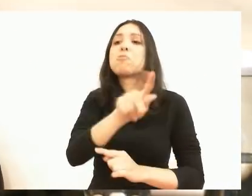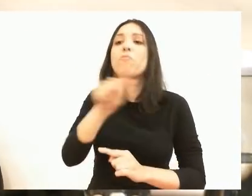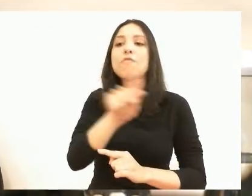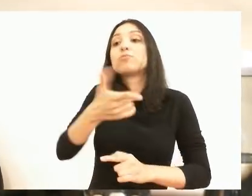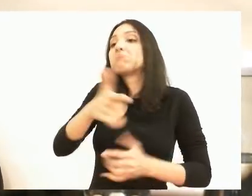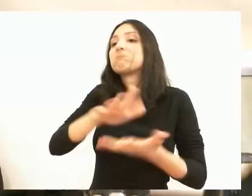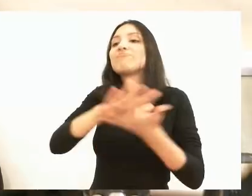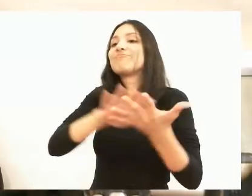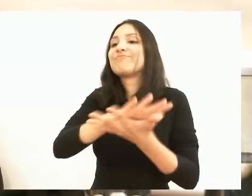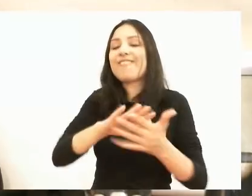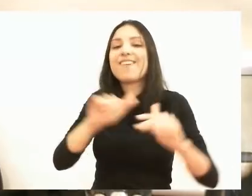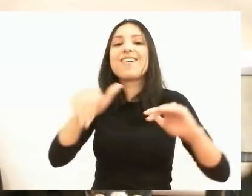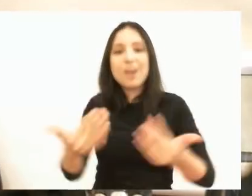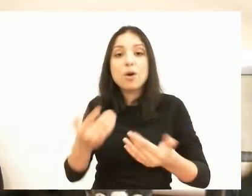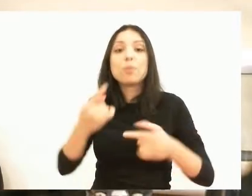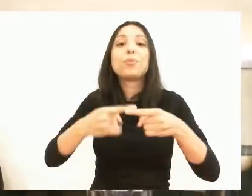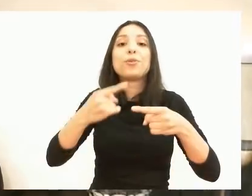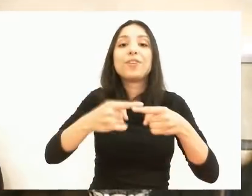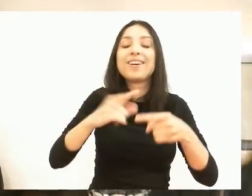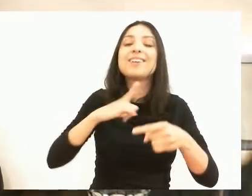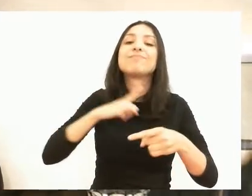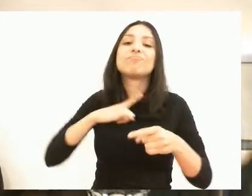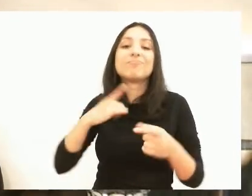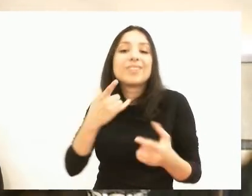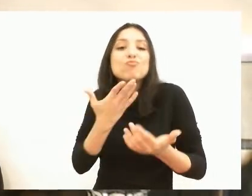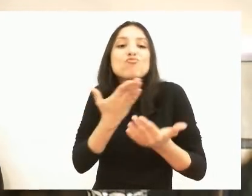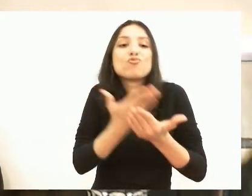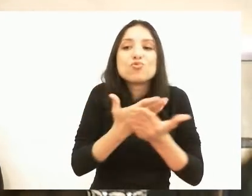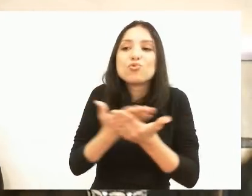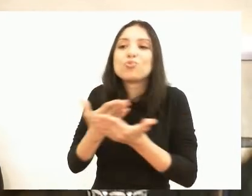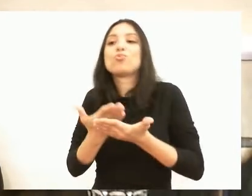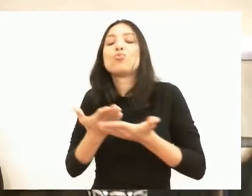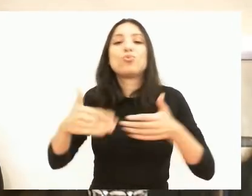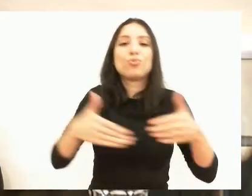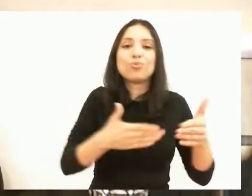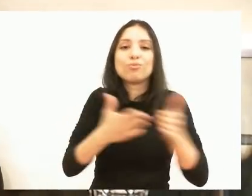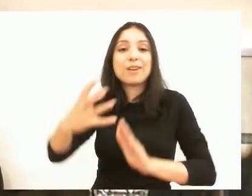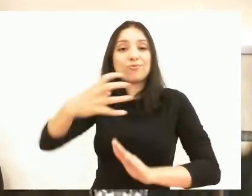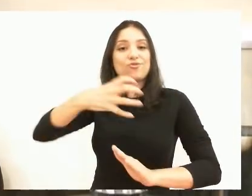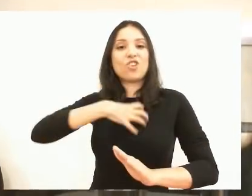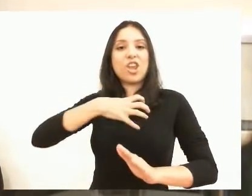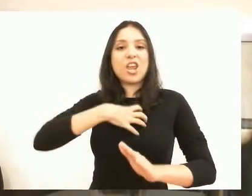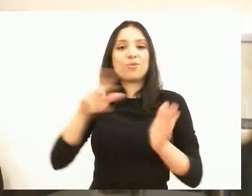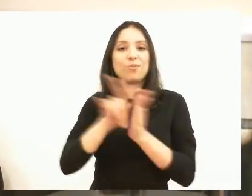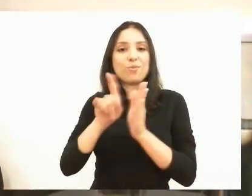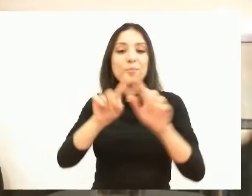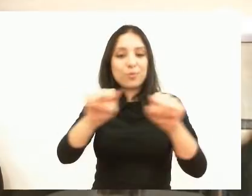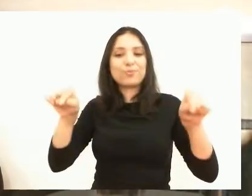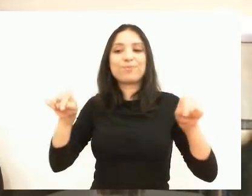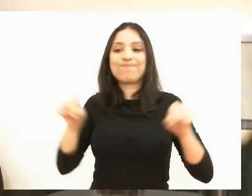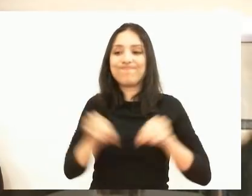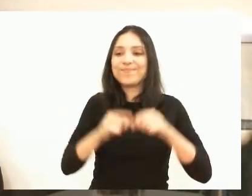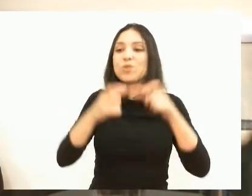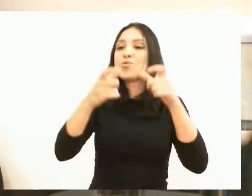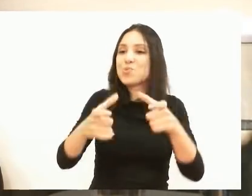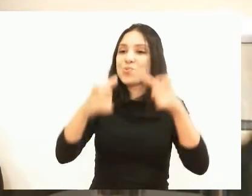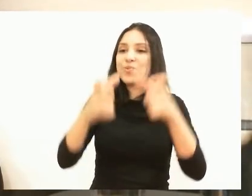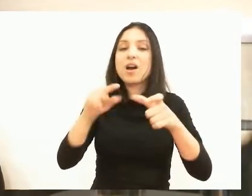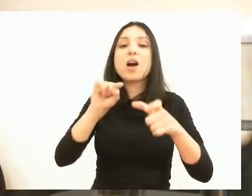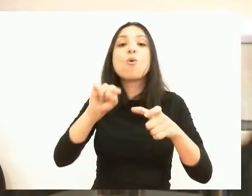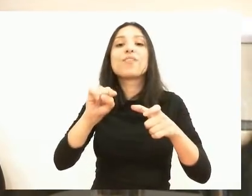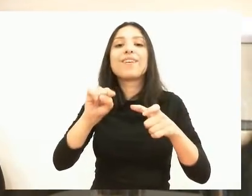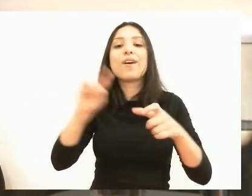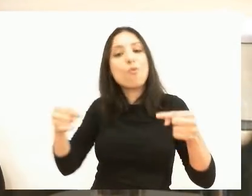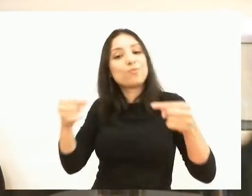do espelho então tem todo um caminho é uma formatação espacial também com intenção